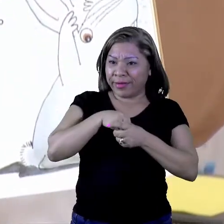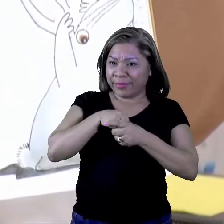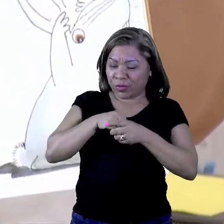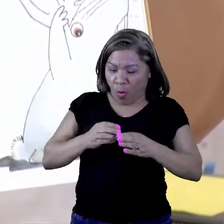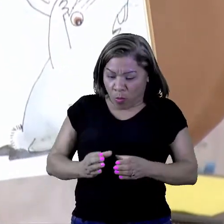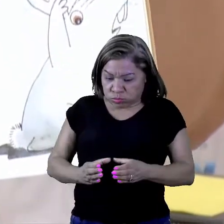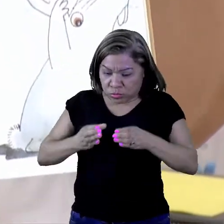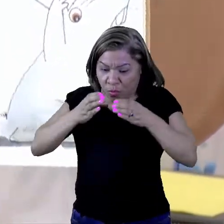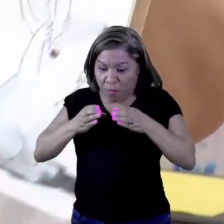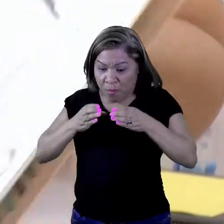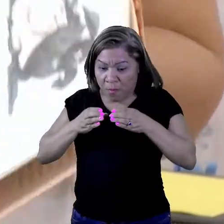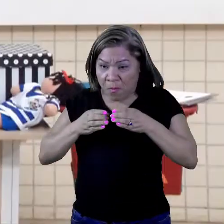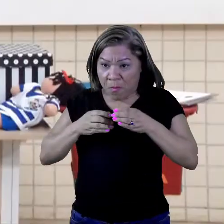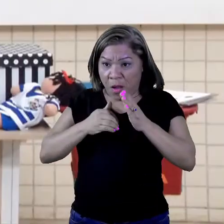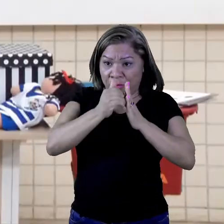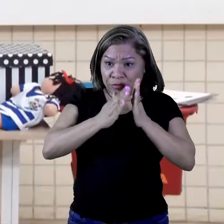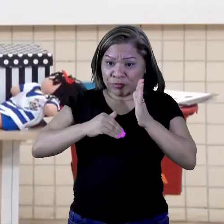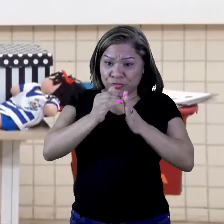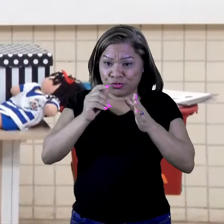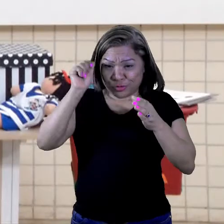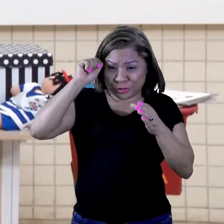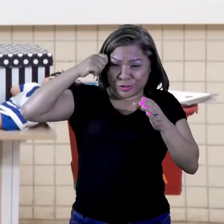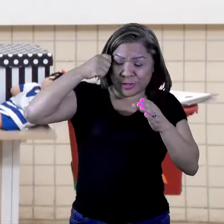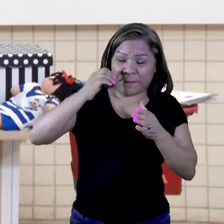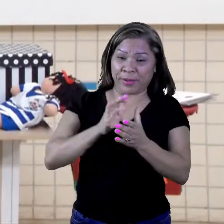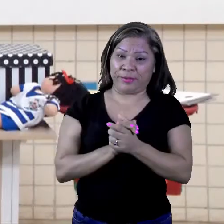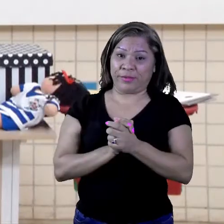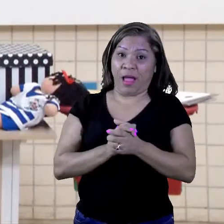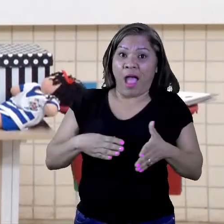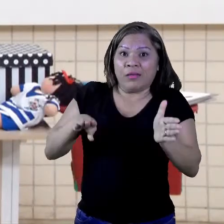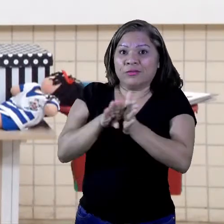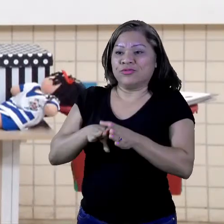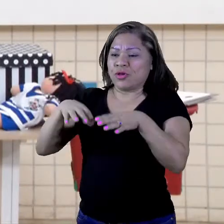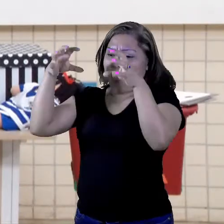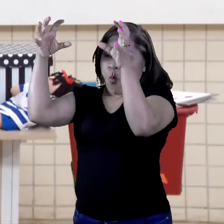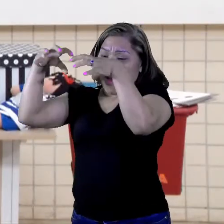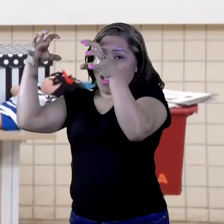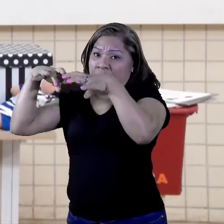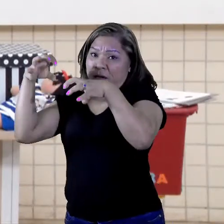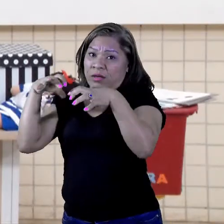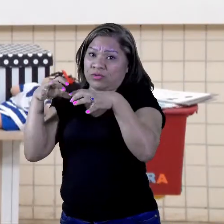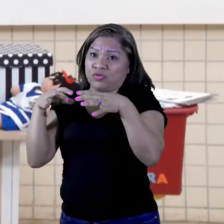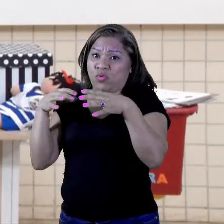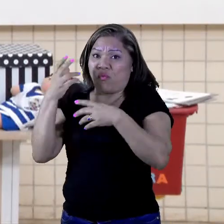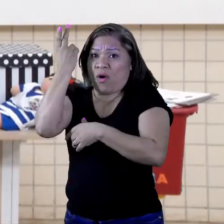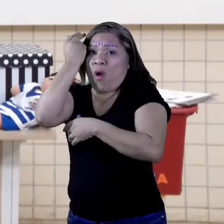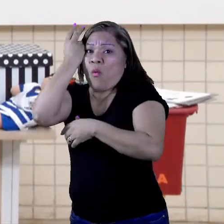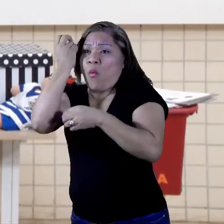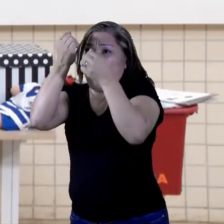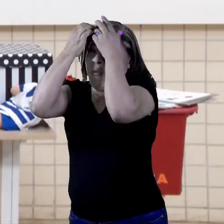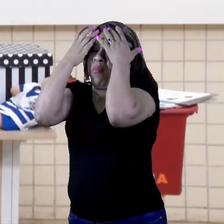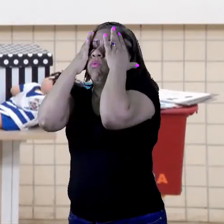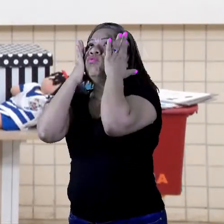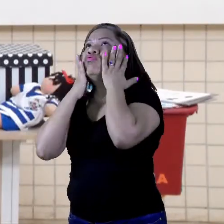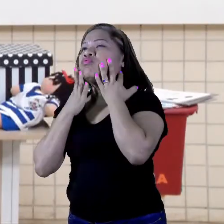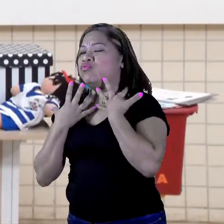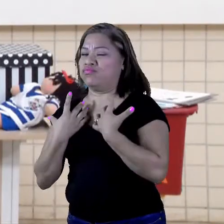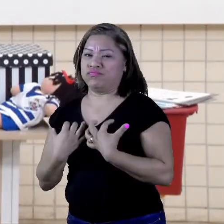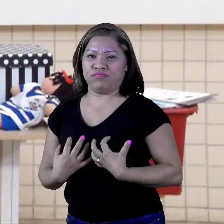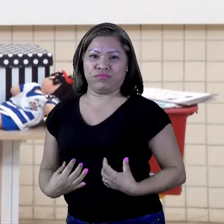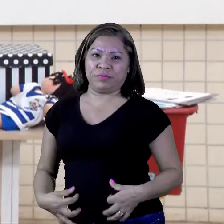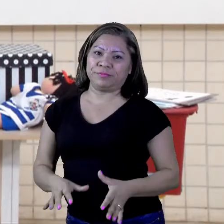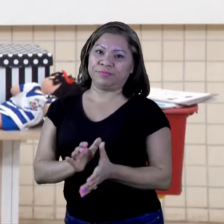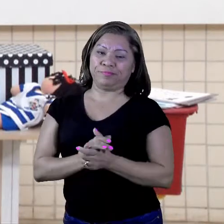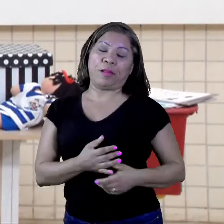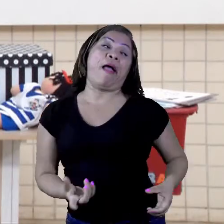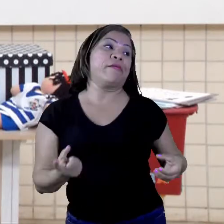tinta. Mas aí veio a chuva e levou toda a tinta que o coelho havia se colorido. Então ele voltou até a